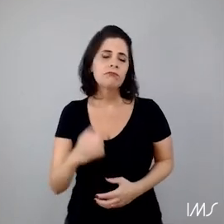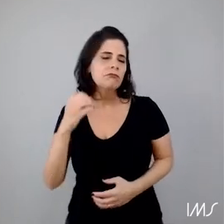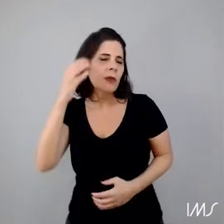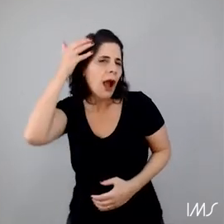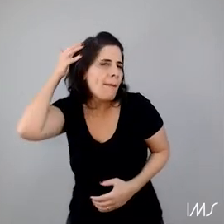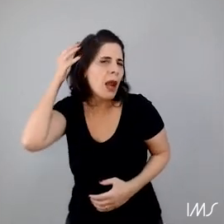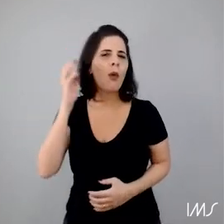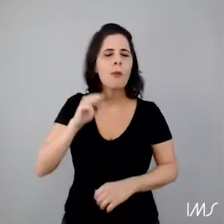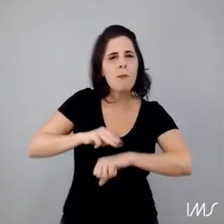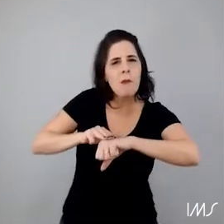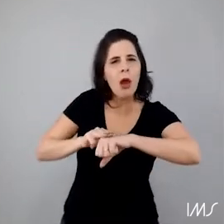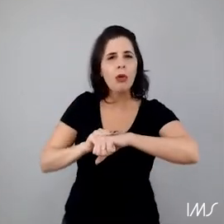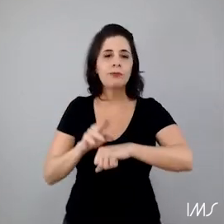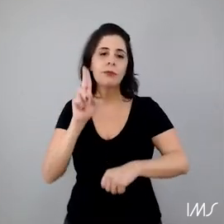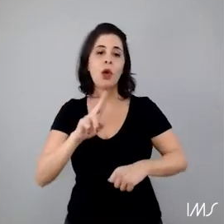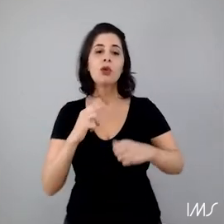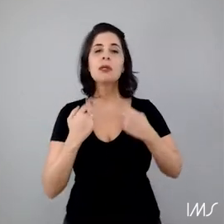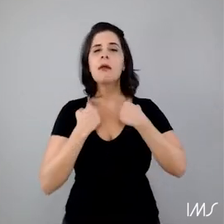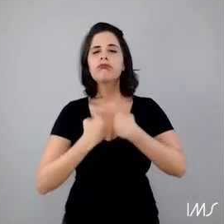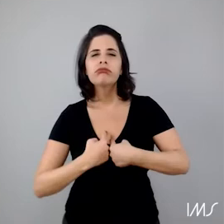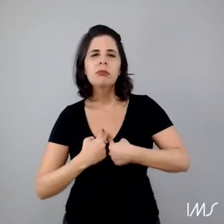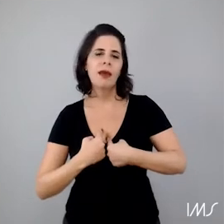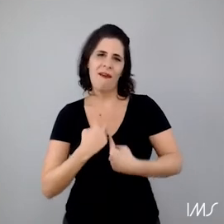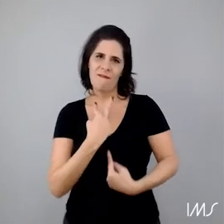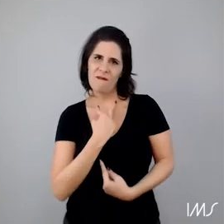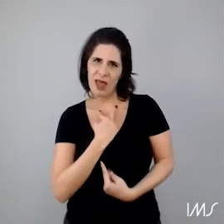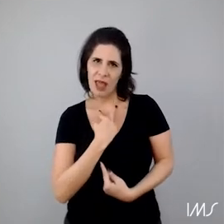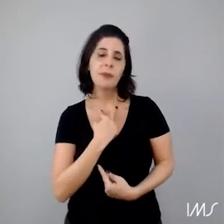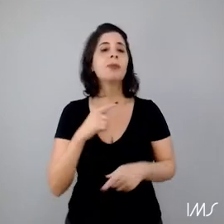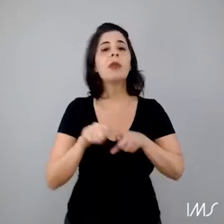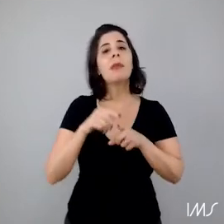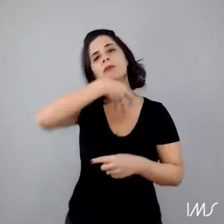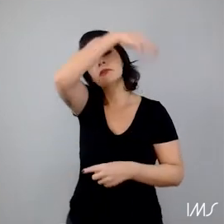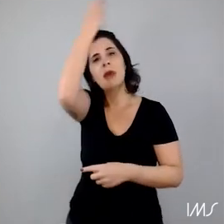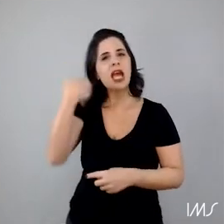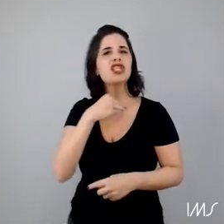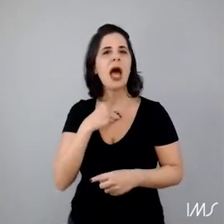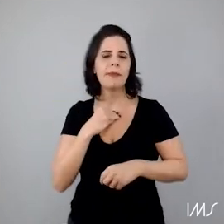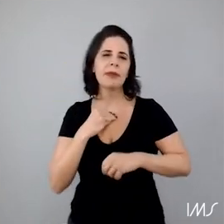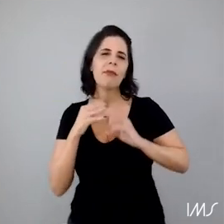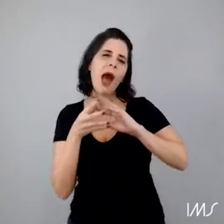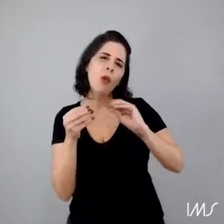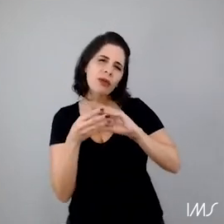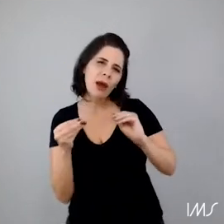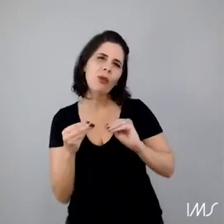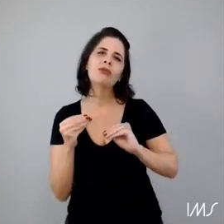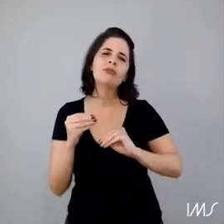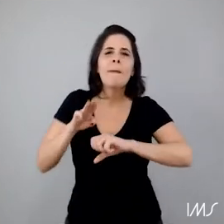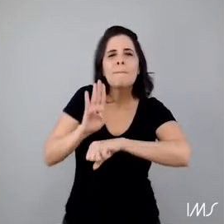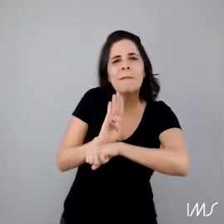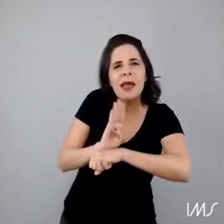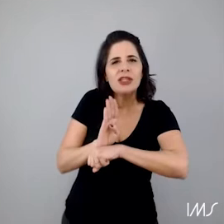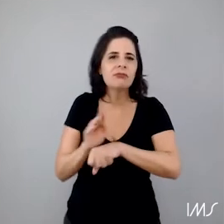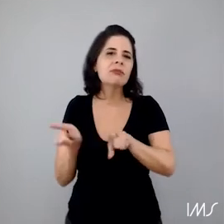de gola, bom, em V, não dá para ver muito, um verde oliva, um echarpe de algodão cru e brincos. Estou